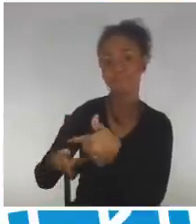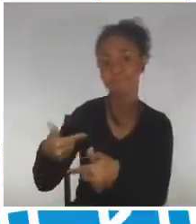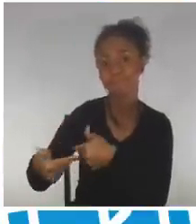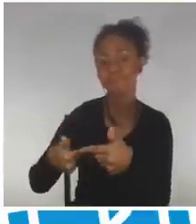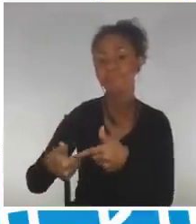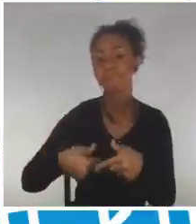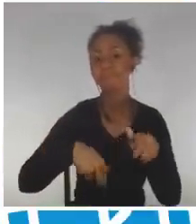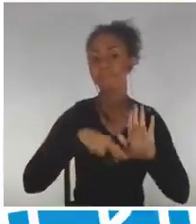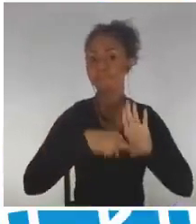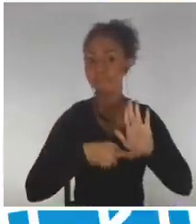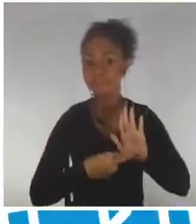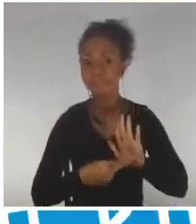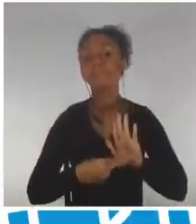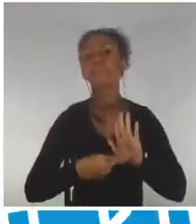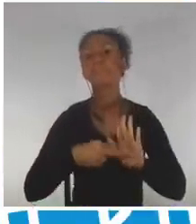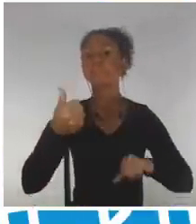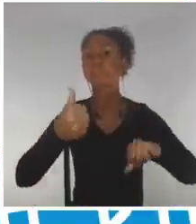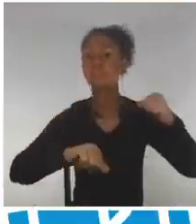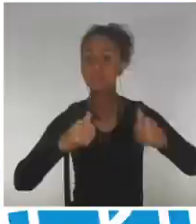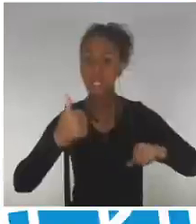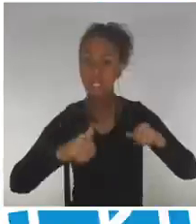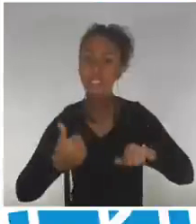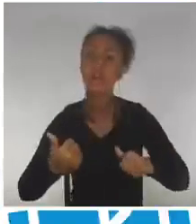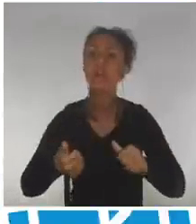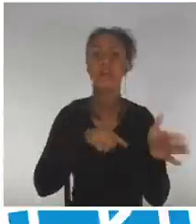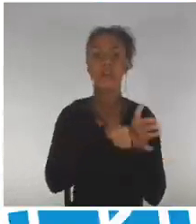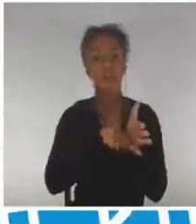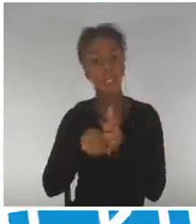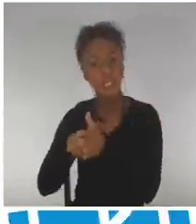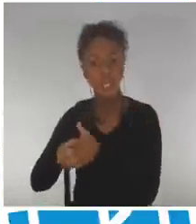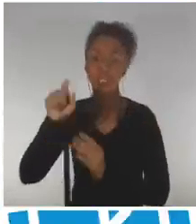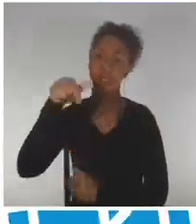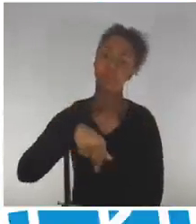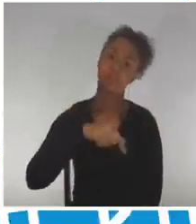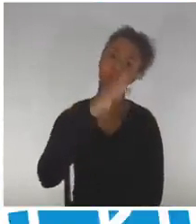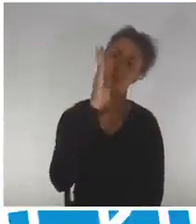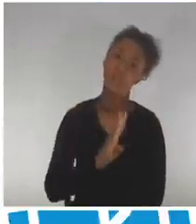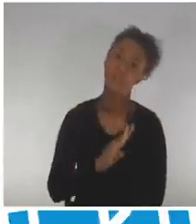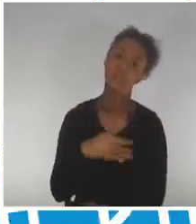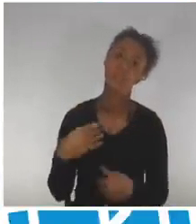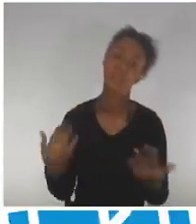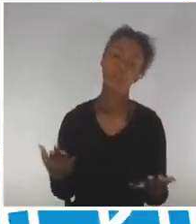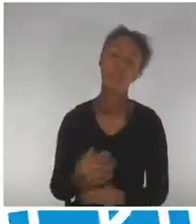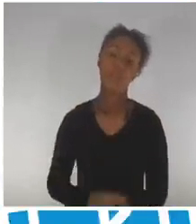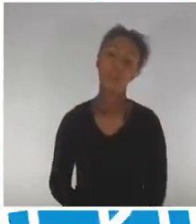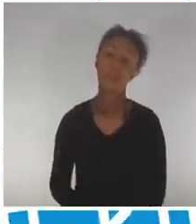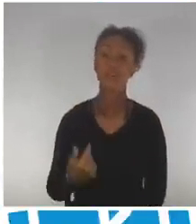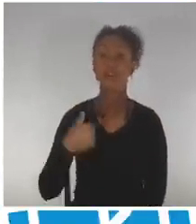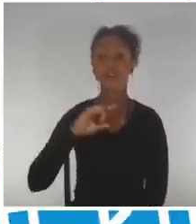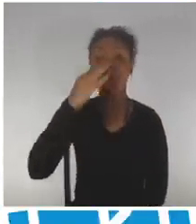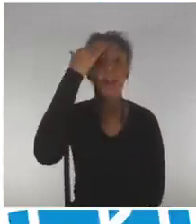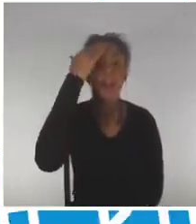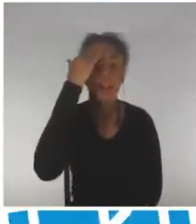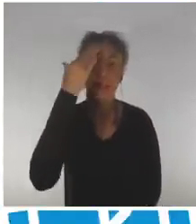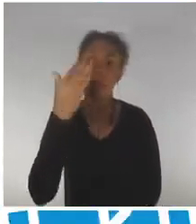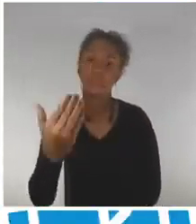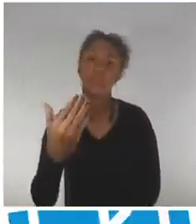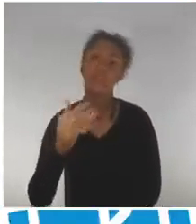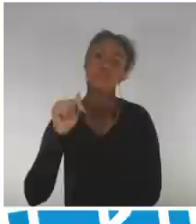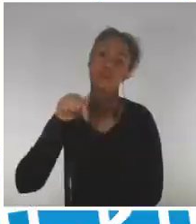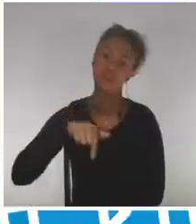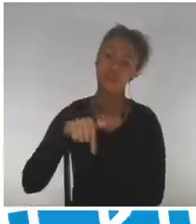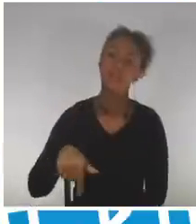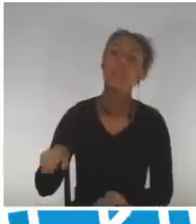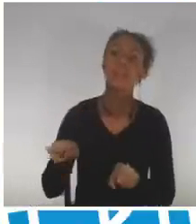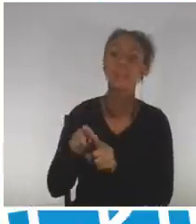de avaliação e de pesquisa no nosso país. Então, no mais, eu gostaria de agradecer aqui, em nome do nosso presidente, professor Luiz